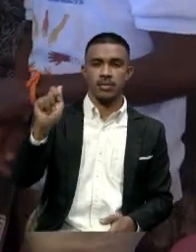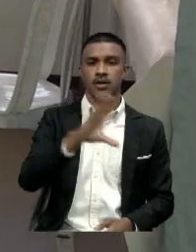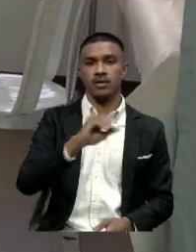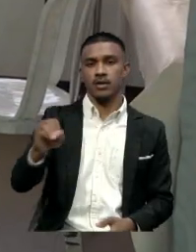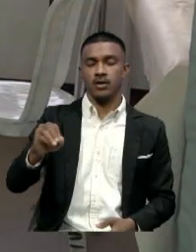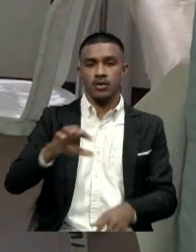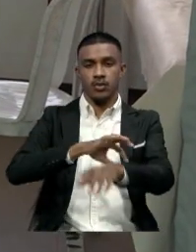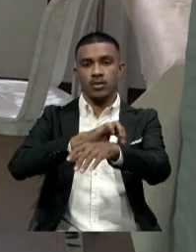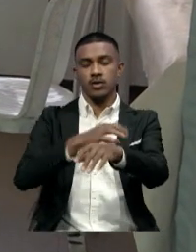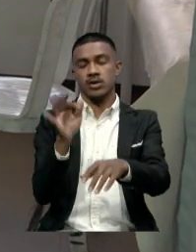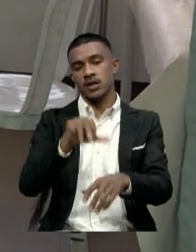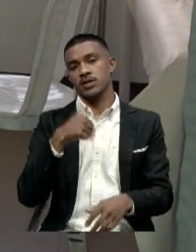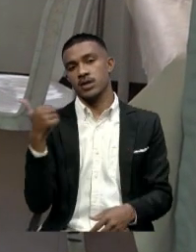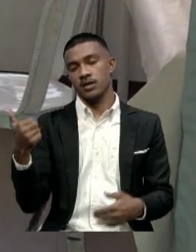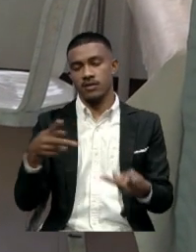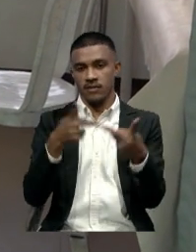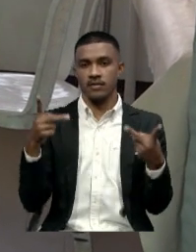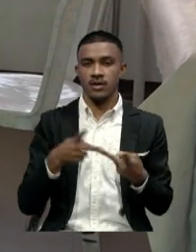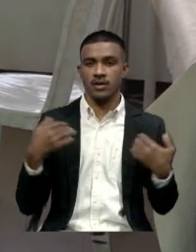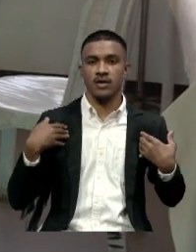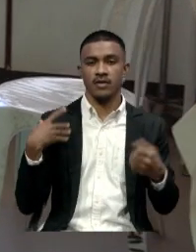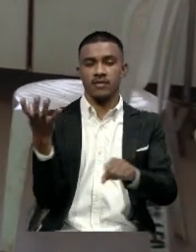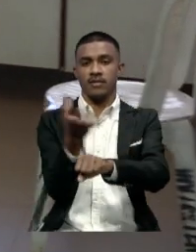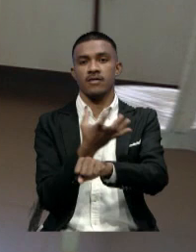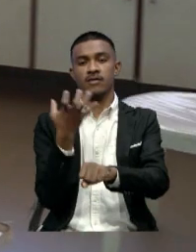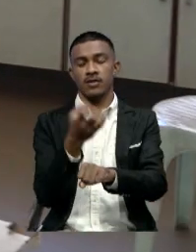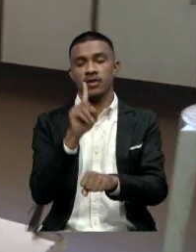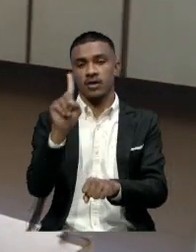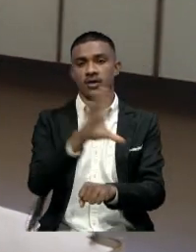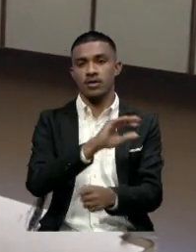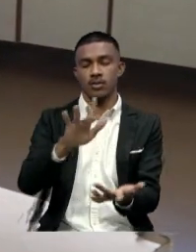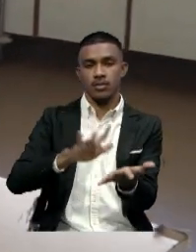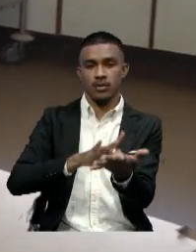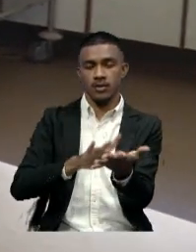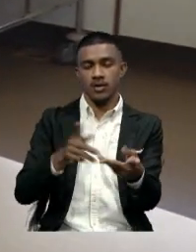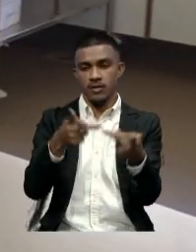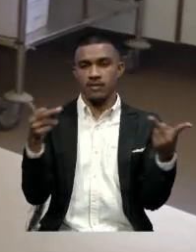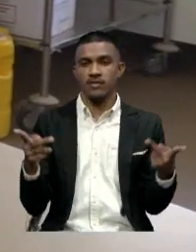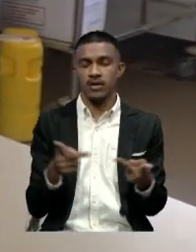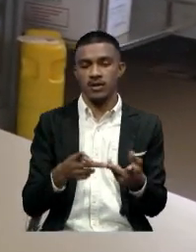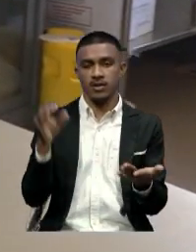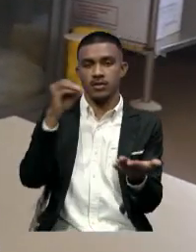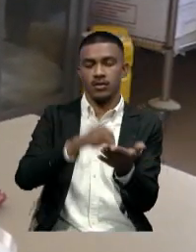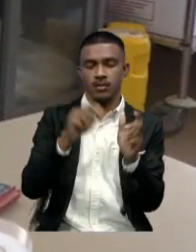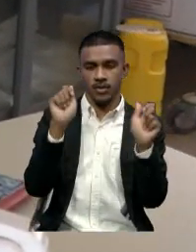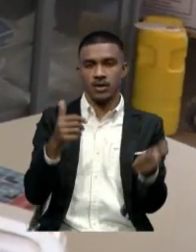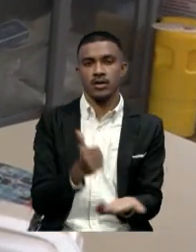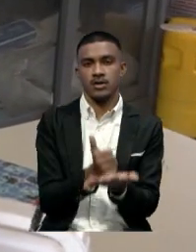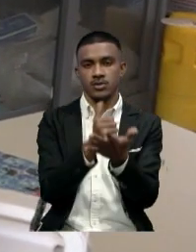no siraseluk. Centro ne iha ambulância multifunção ida, no ai moro iha centro ne suficiente ho dialau